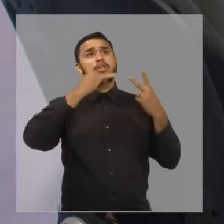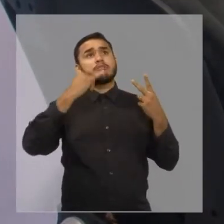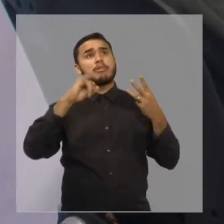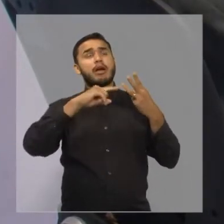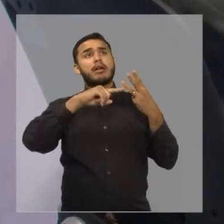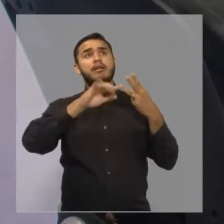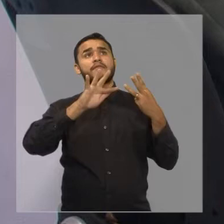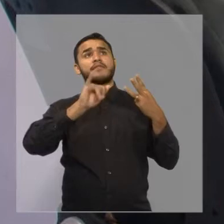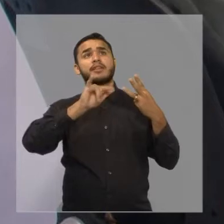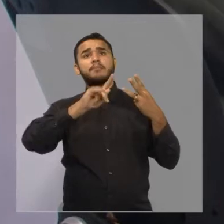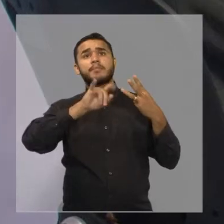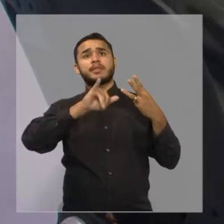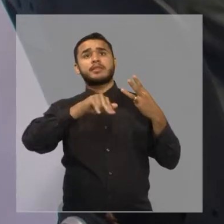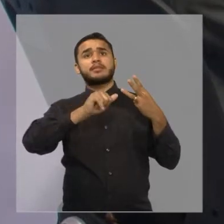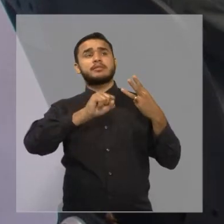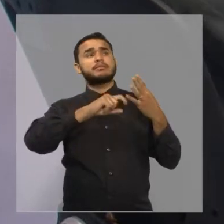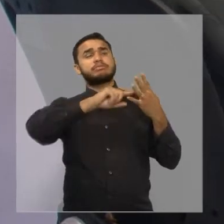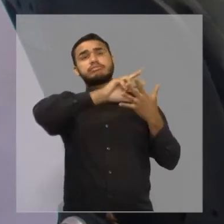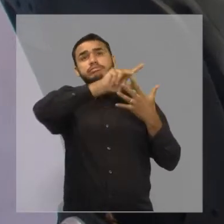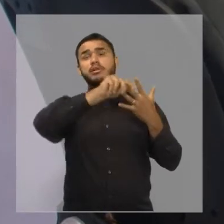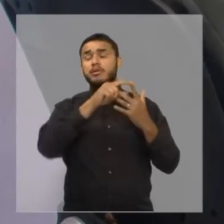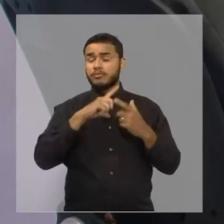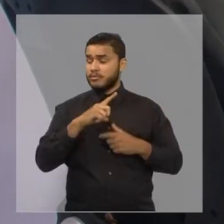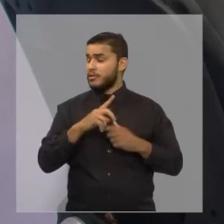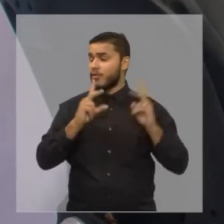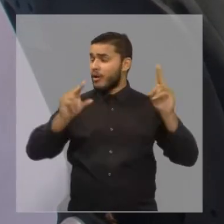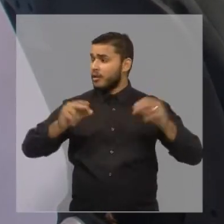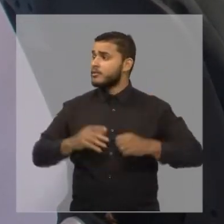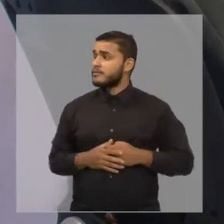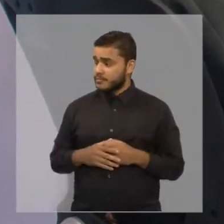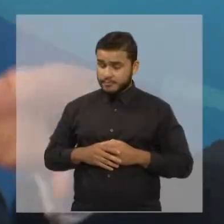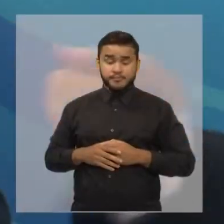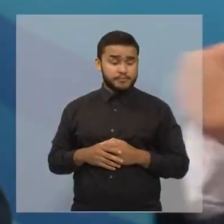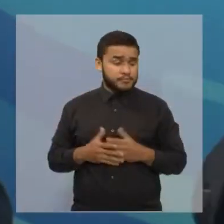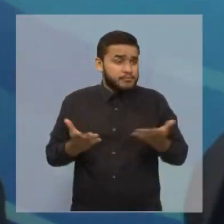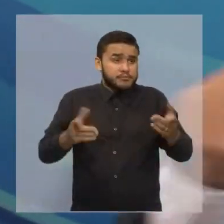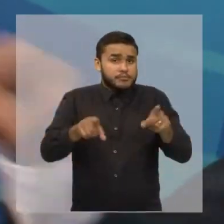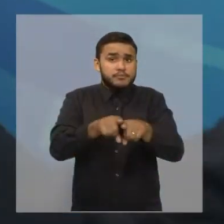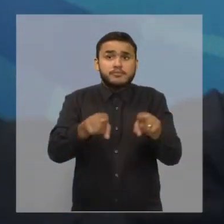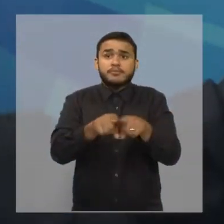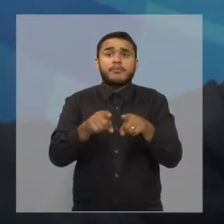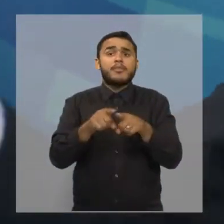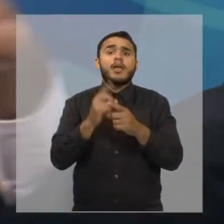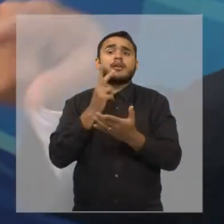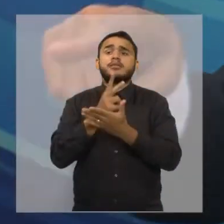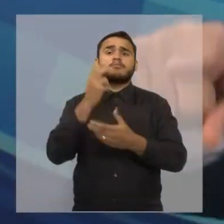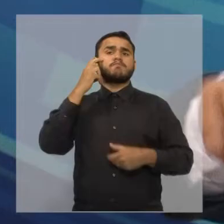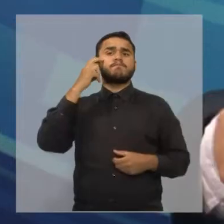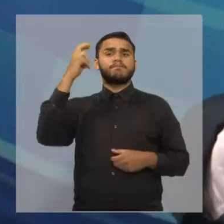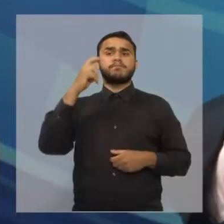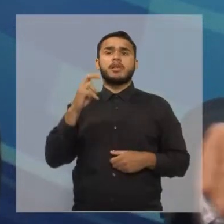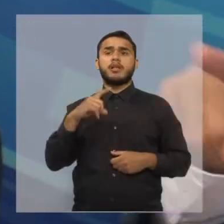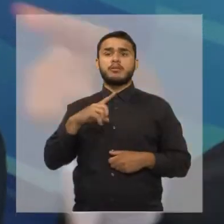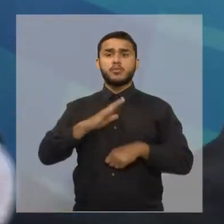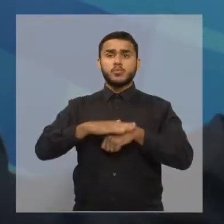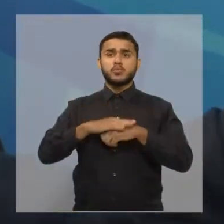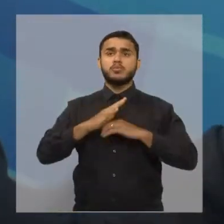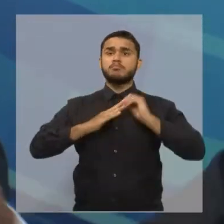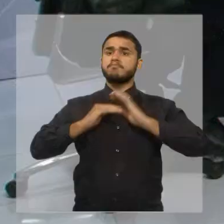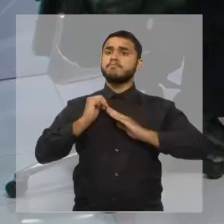E com apoio de intelectuais, inclusive brasileiros. Como os intelectuais sempre apoiaram e praticaram a agressão também